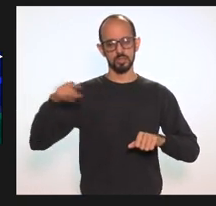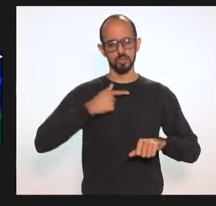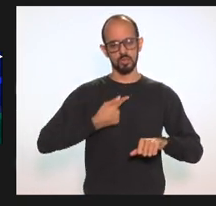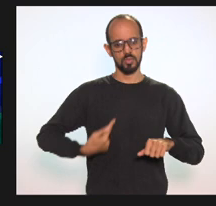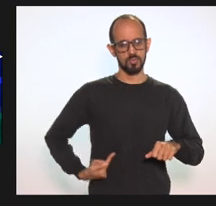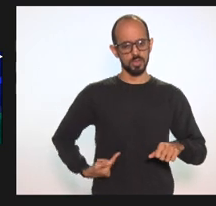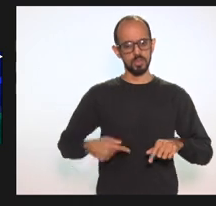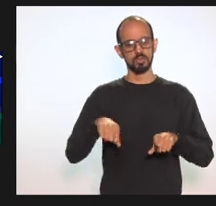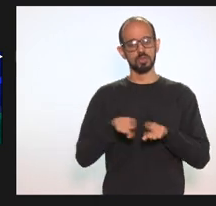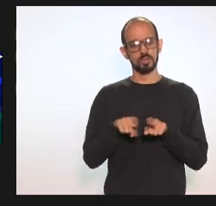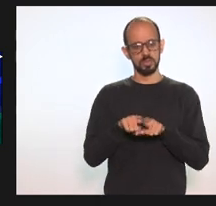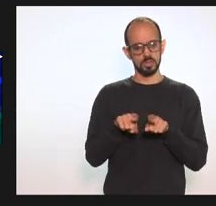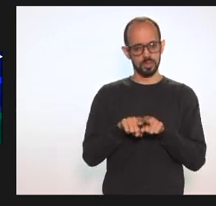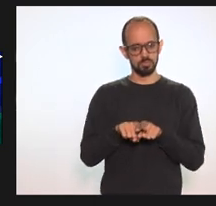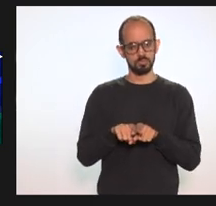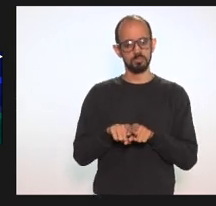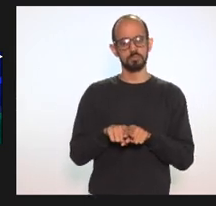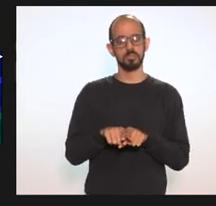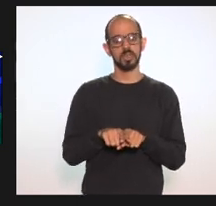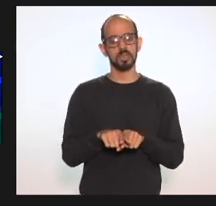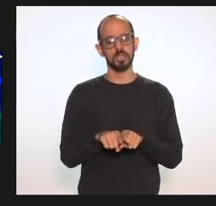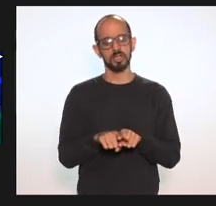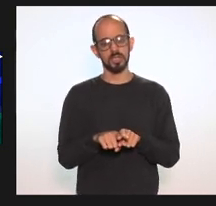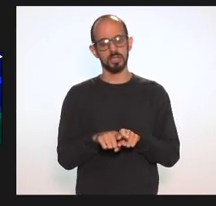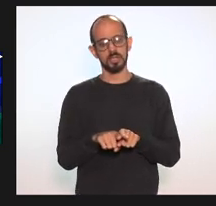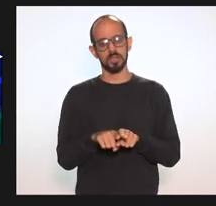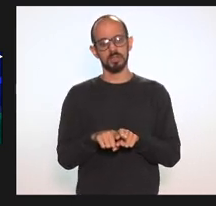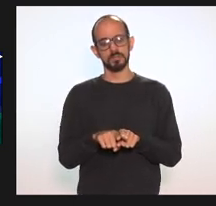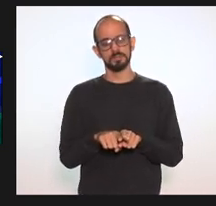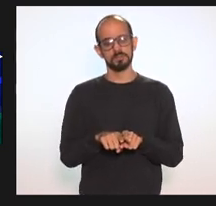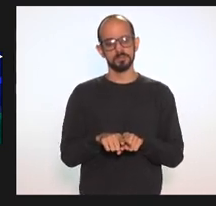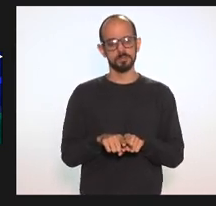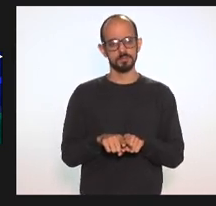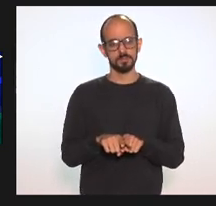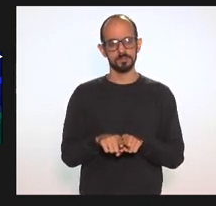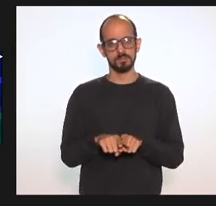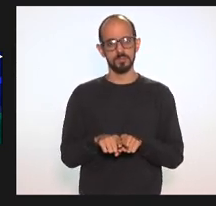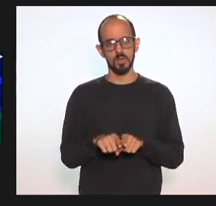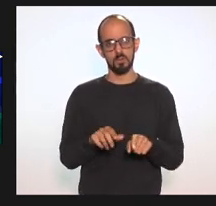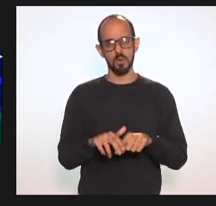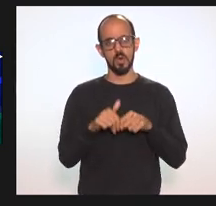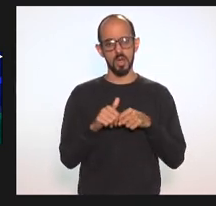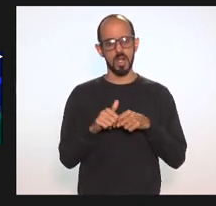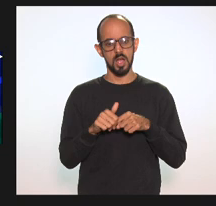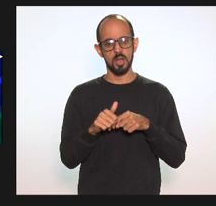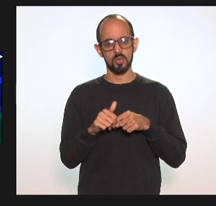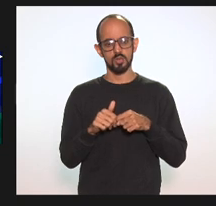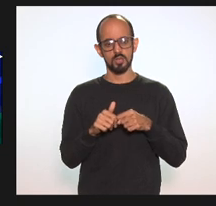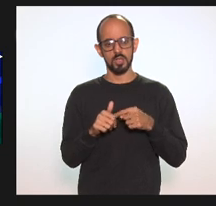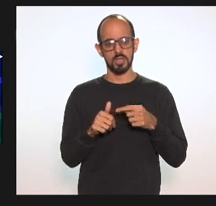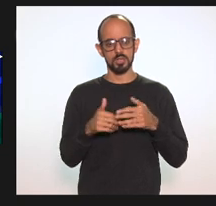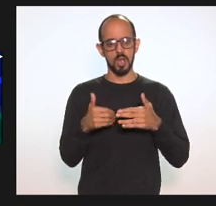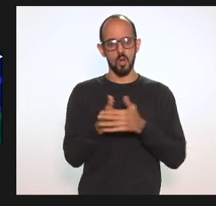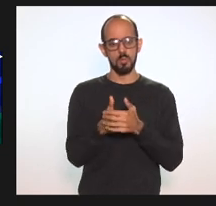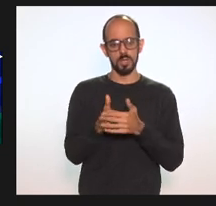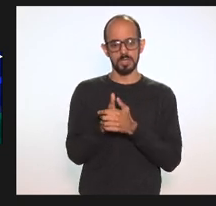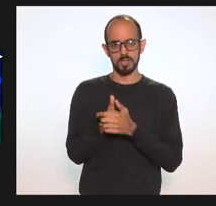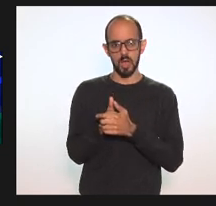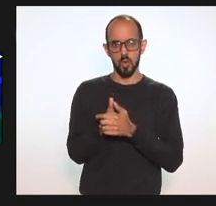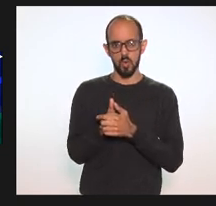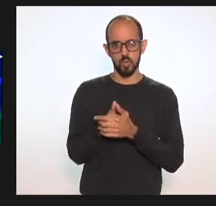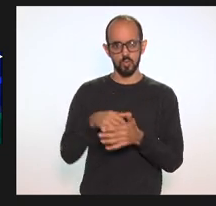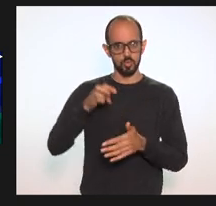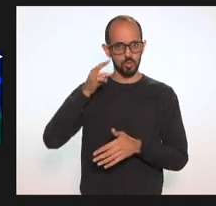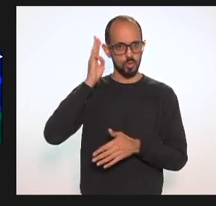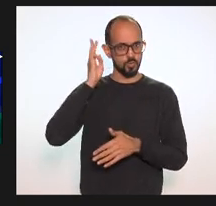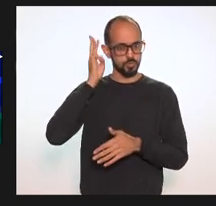impulso pela omissão do do quem o sucedeu anteriormente